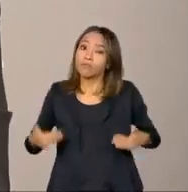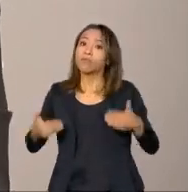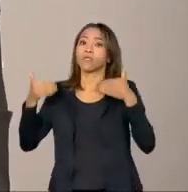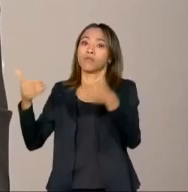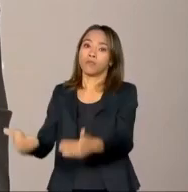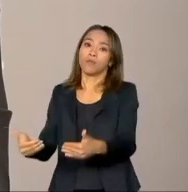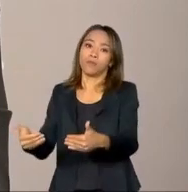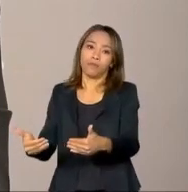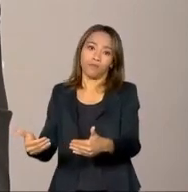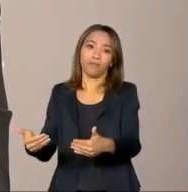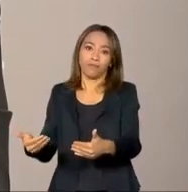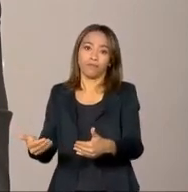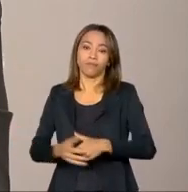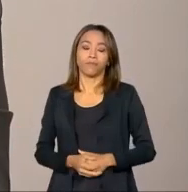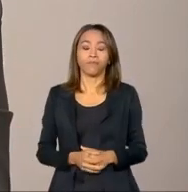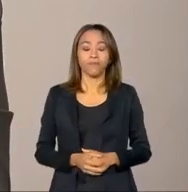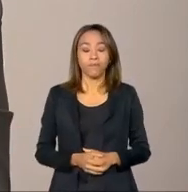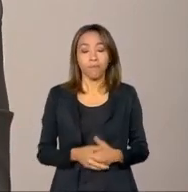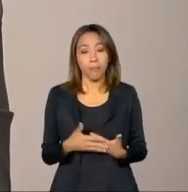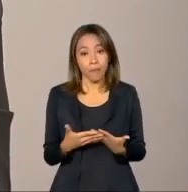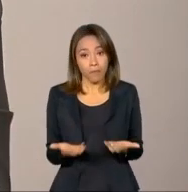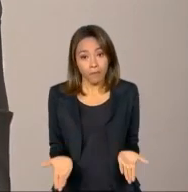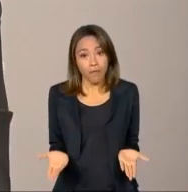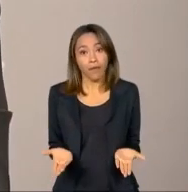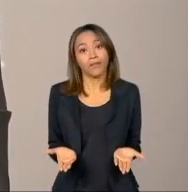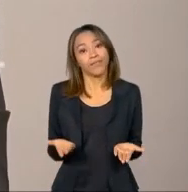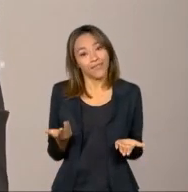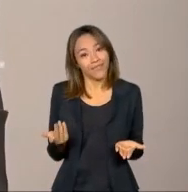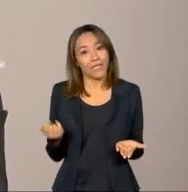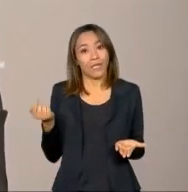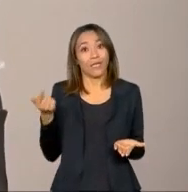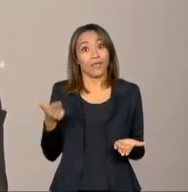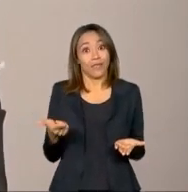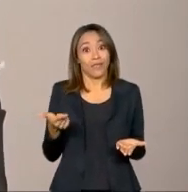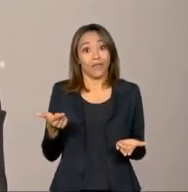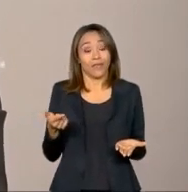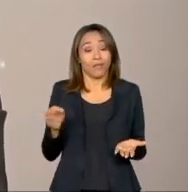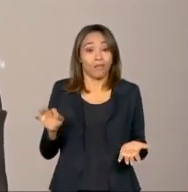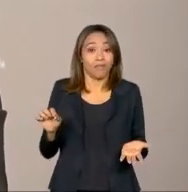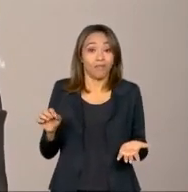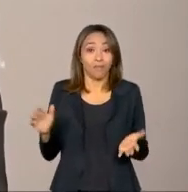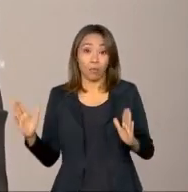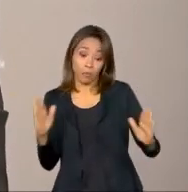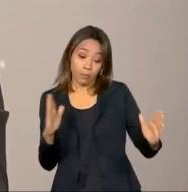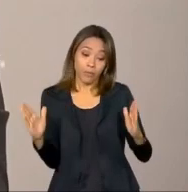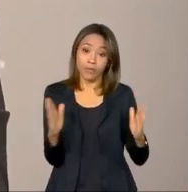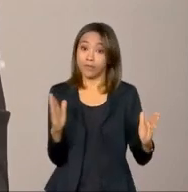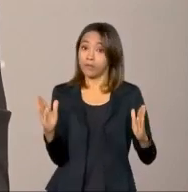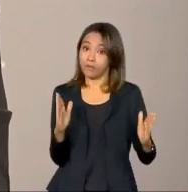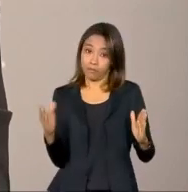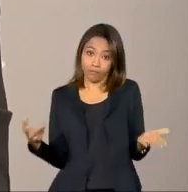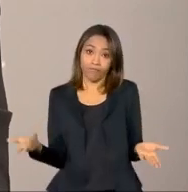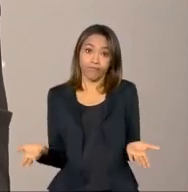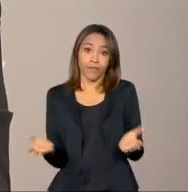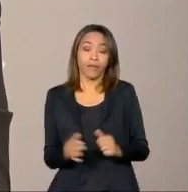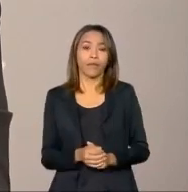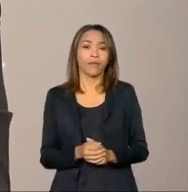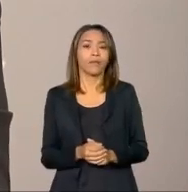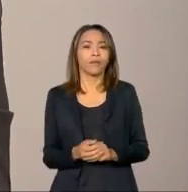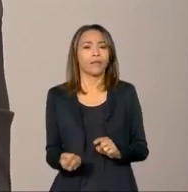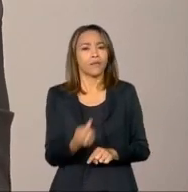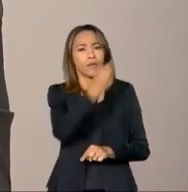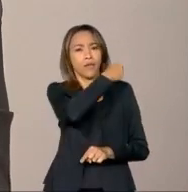ministério. Mas quis o destino que, por uma circunstância momentânea lá de